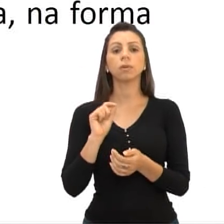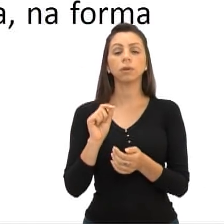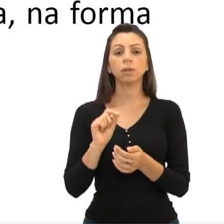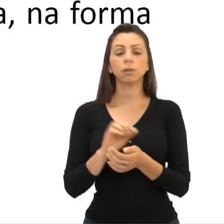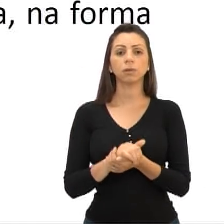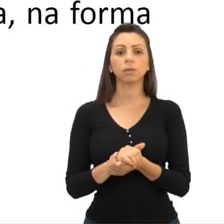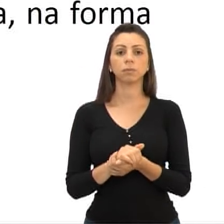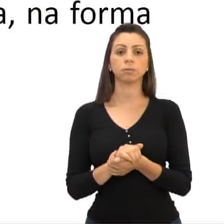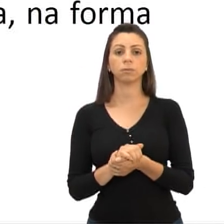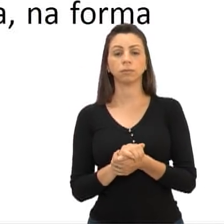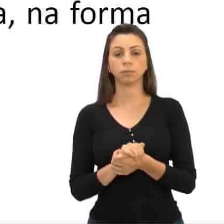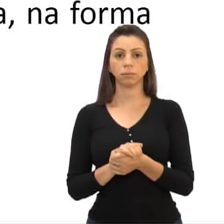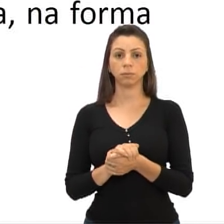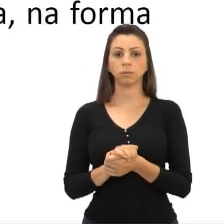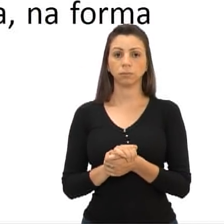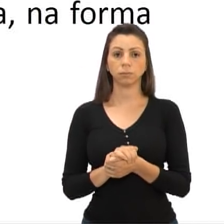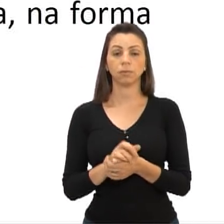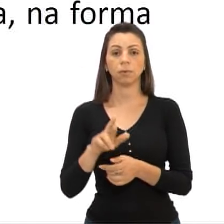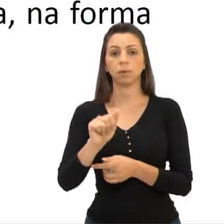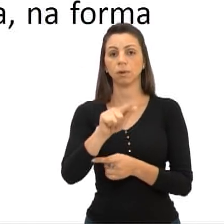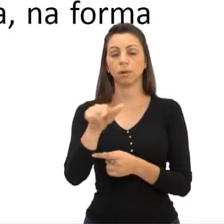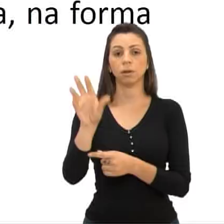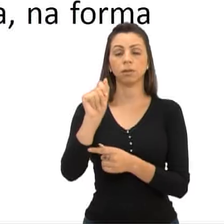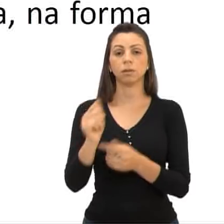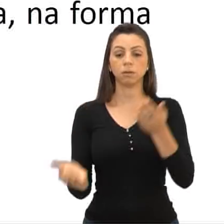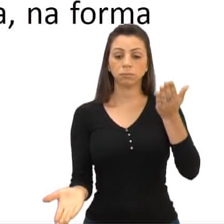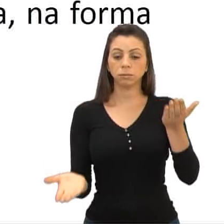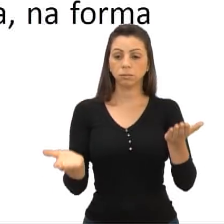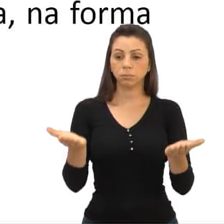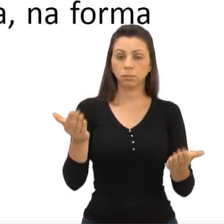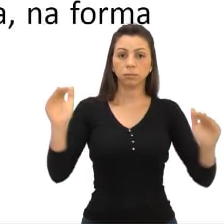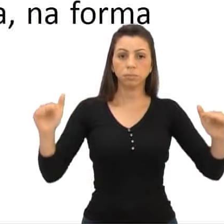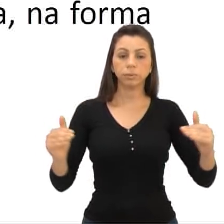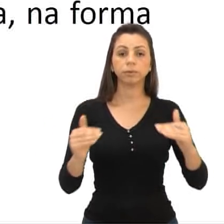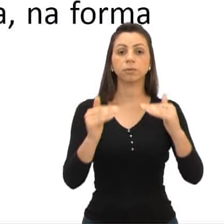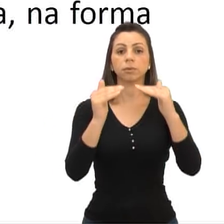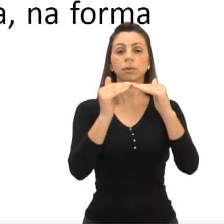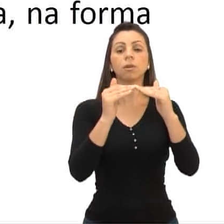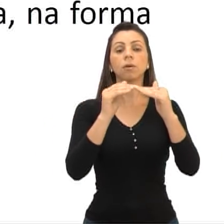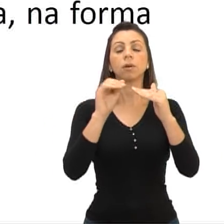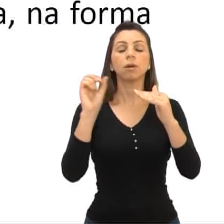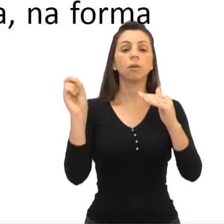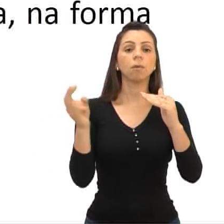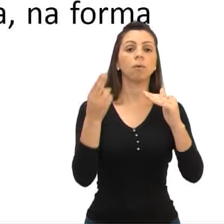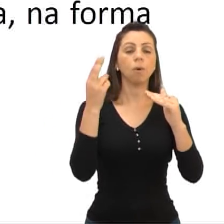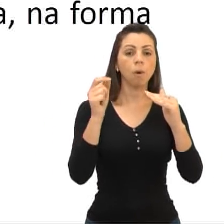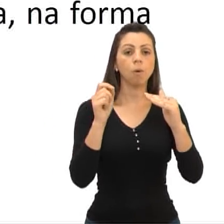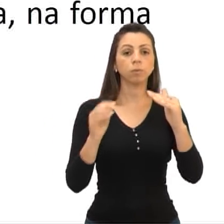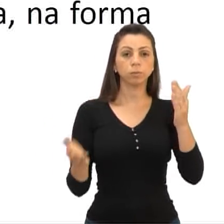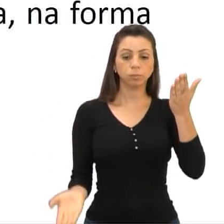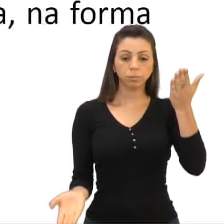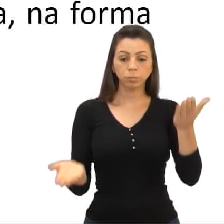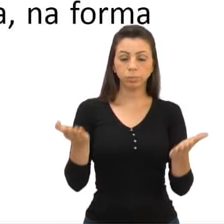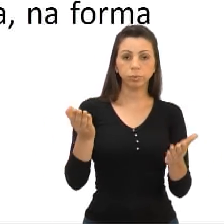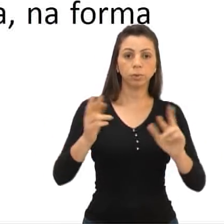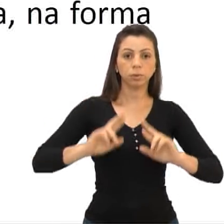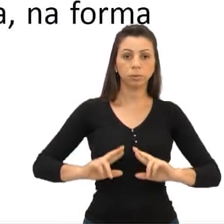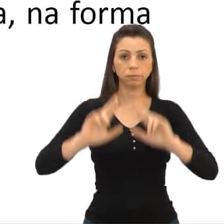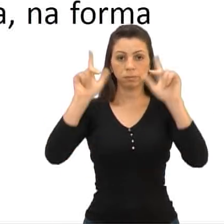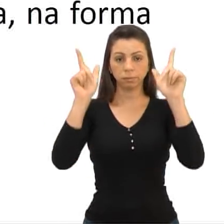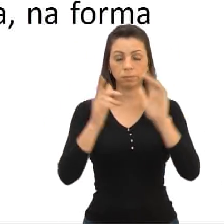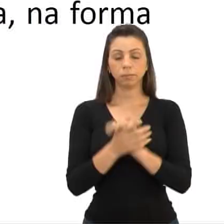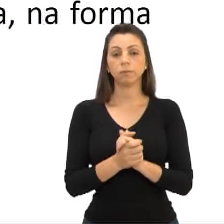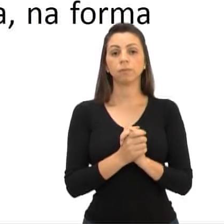grandezas da mesma natureza e entre grandezas de natureza diferente. Razões